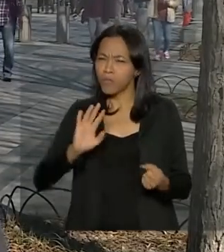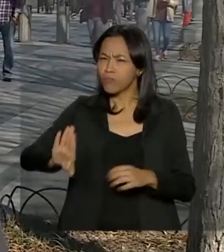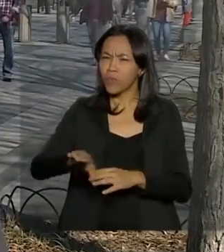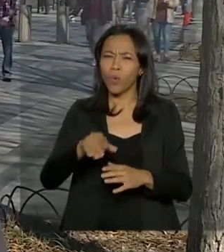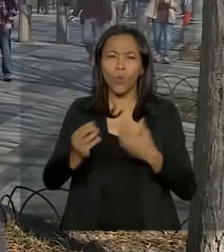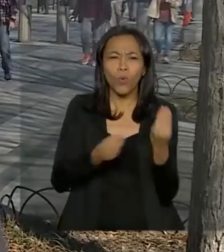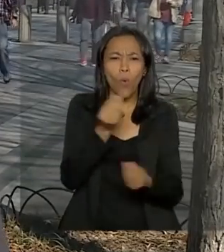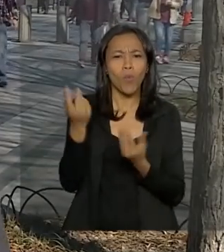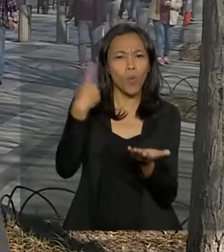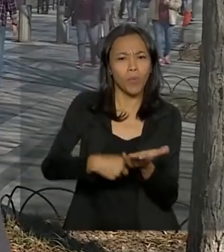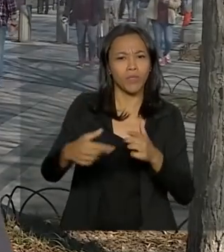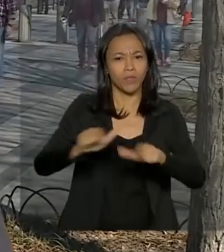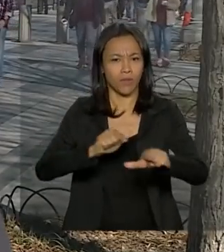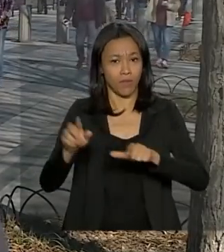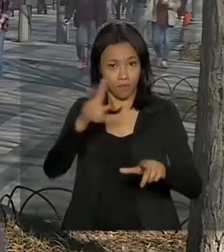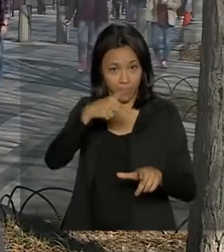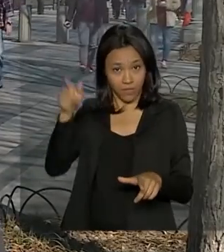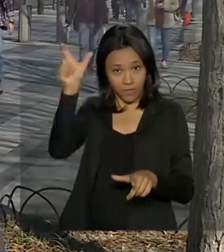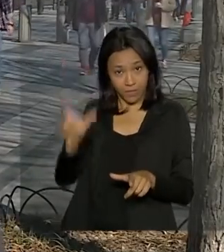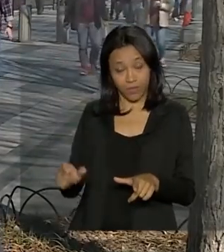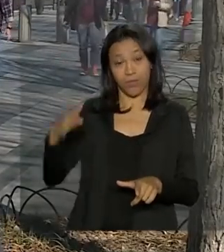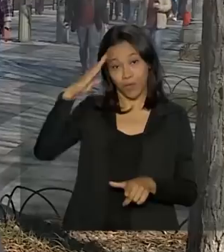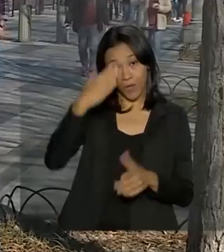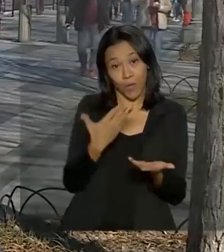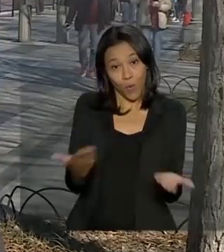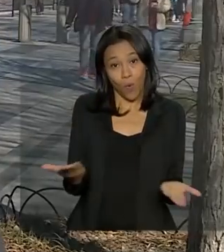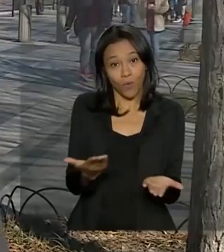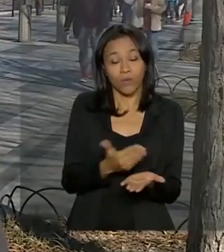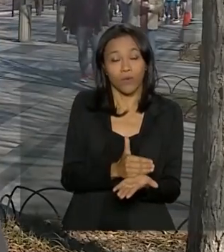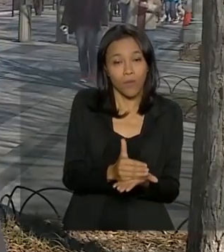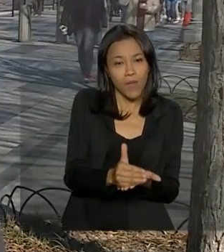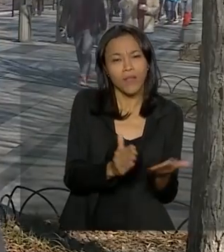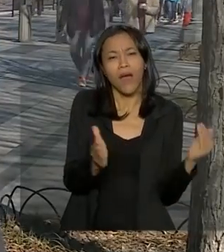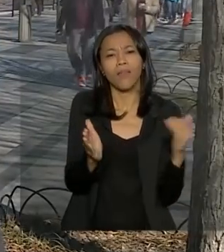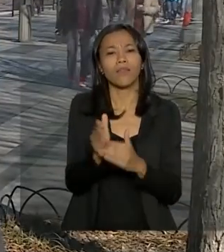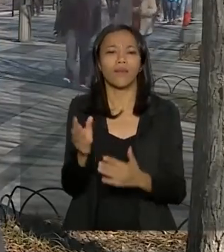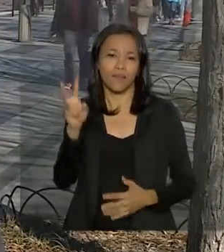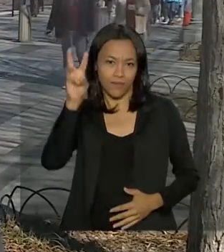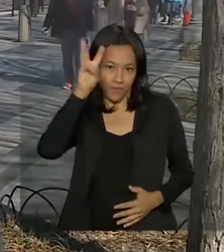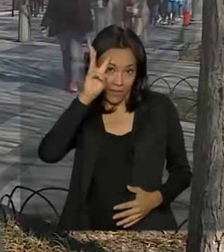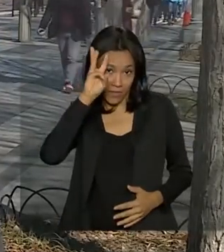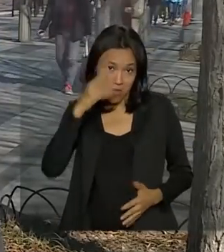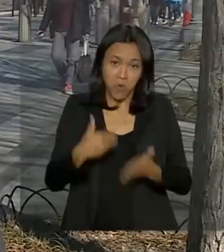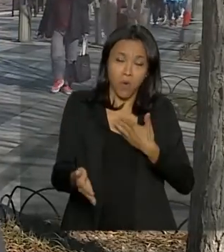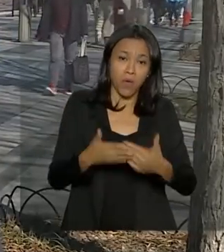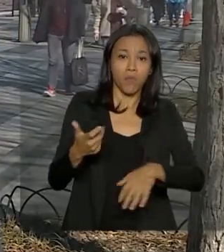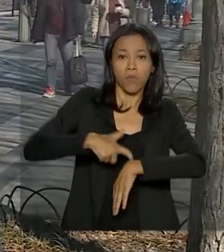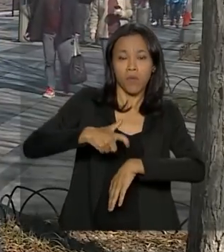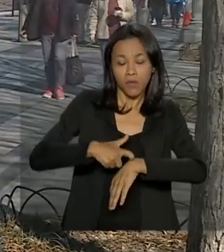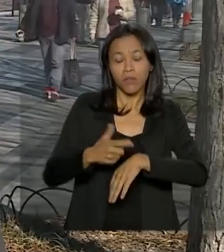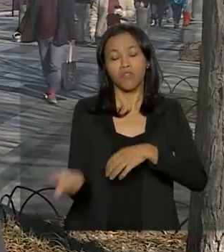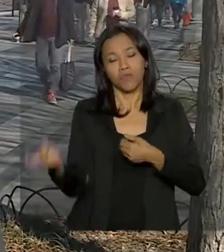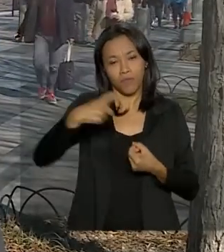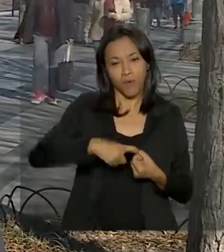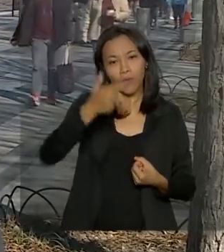presidente Jair Bolsonaro, que começa hoje e vai até a próxima terça-feira. Nós podemos voltar a qualquer